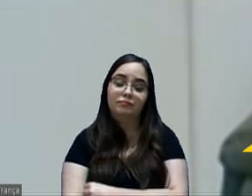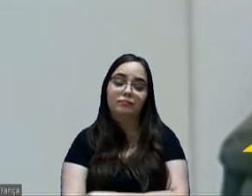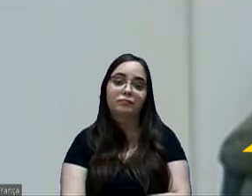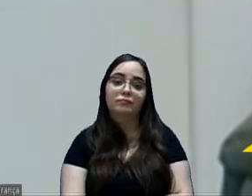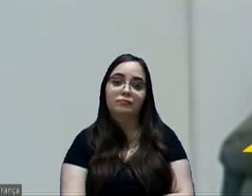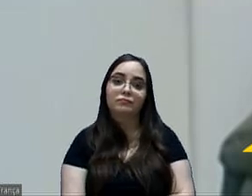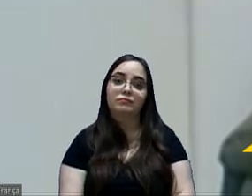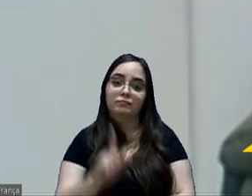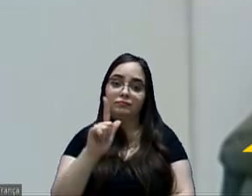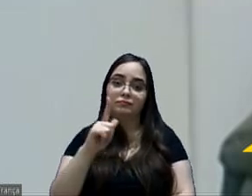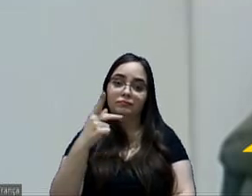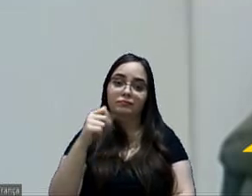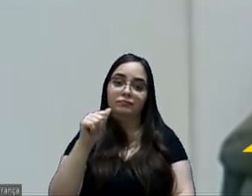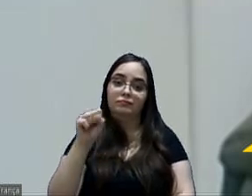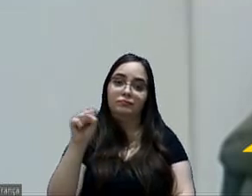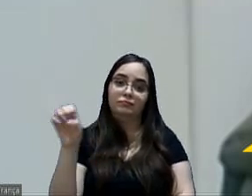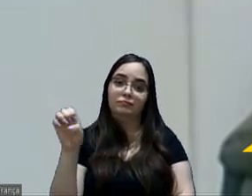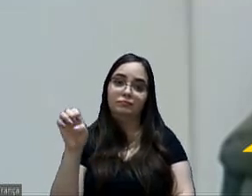GEPASS,